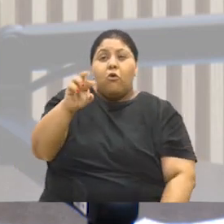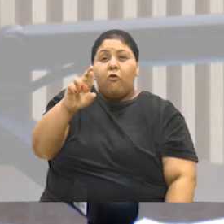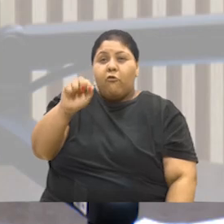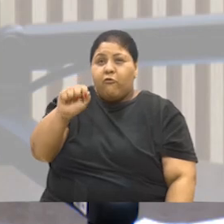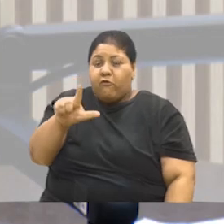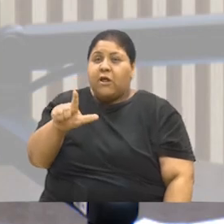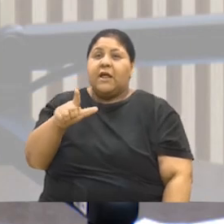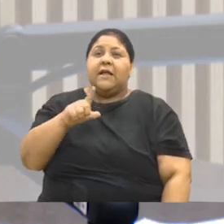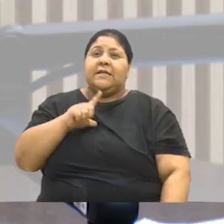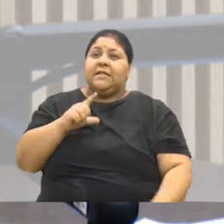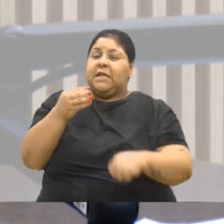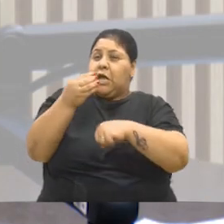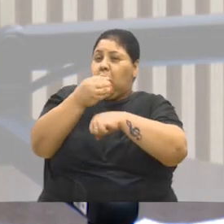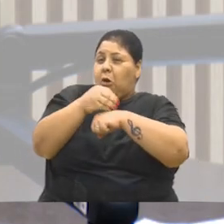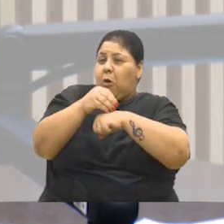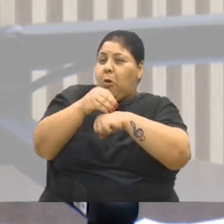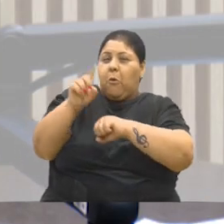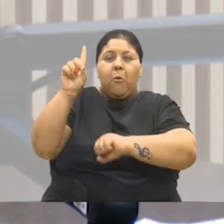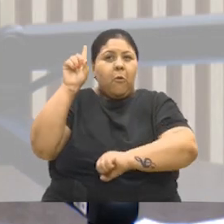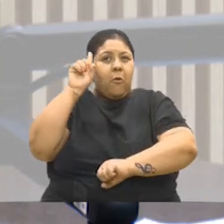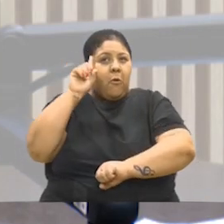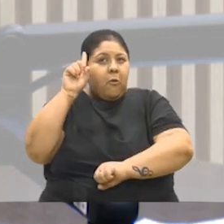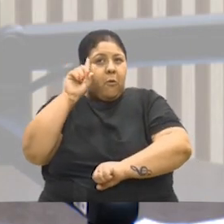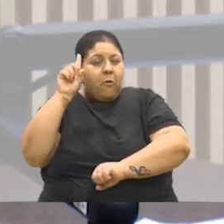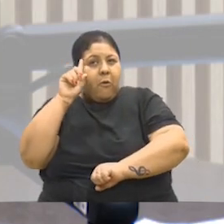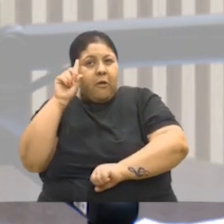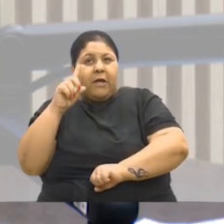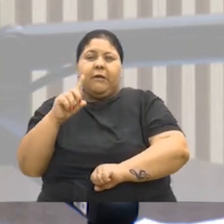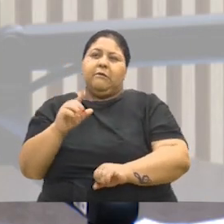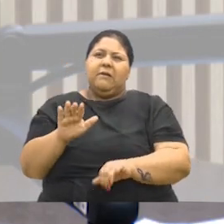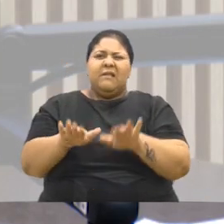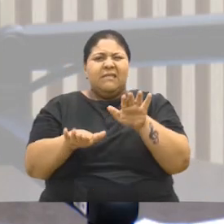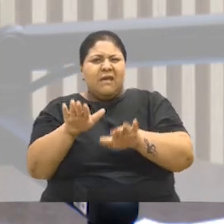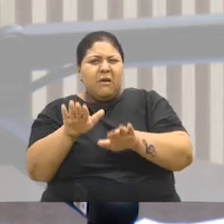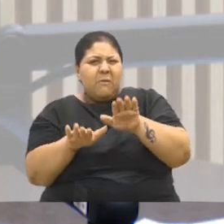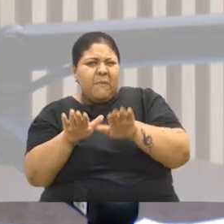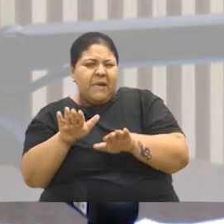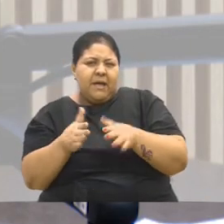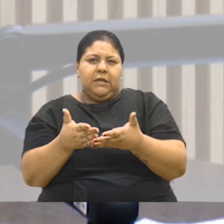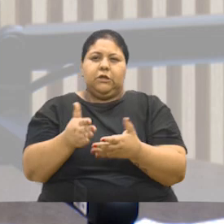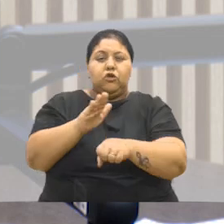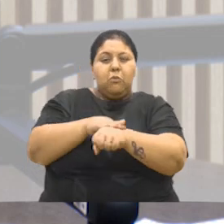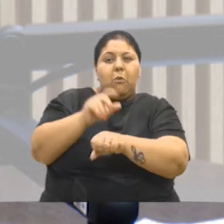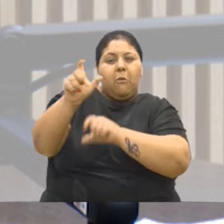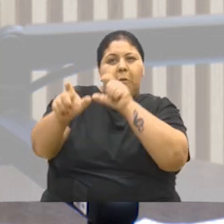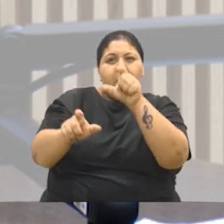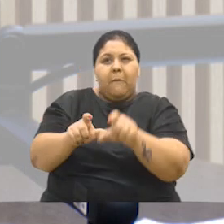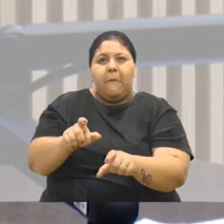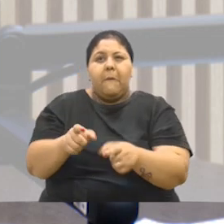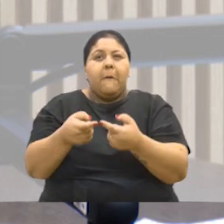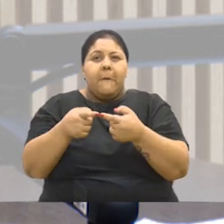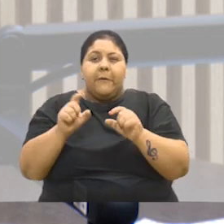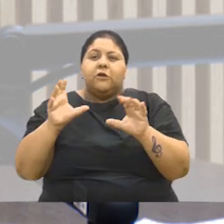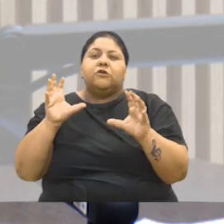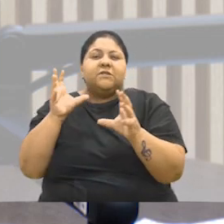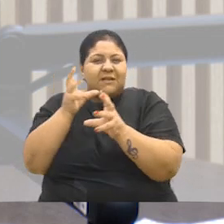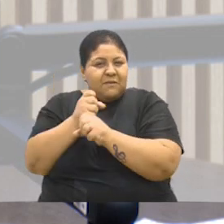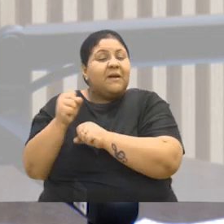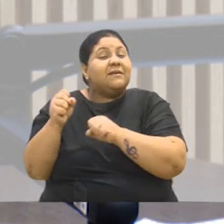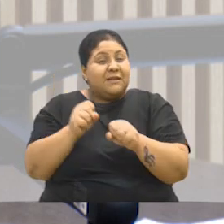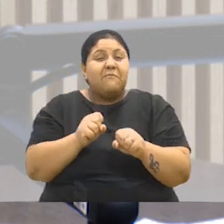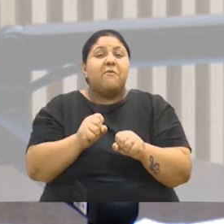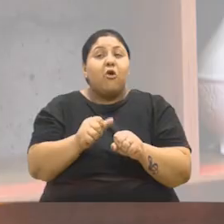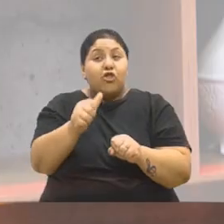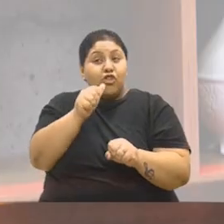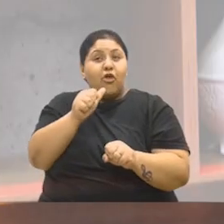diária. Dependendo, a gente tem outra indicação diária, né? Mas até os animaizinhos podem tomar florais. Até os bichinhos podem. Que